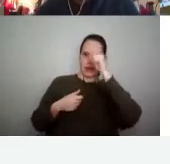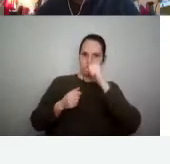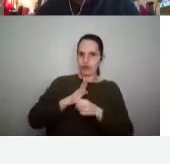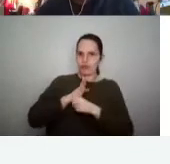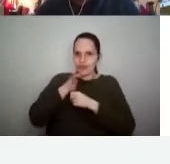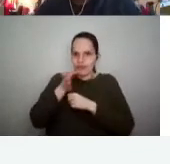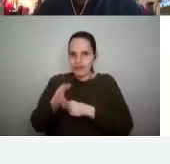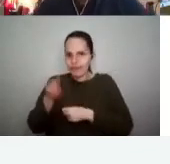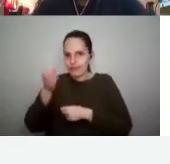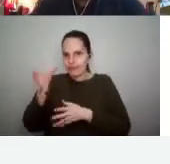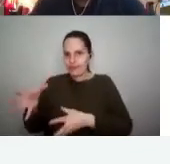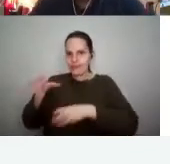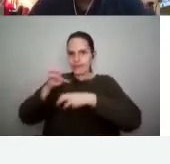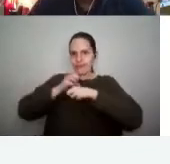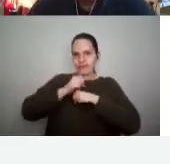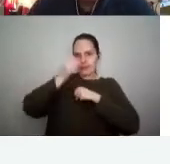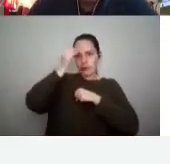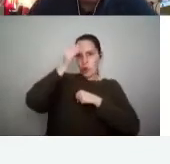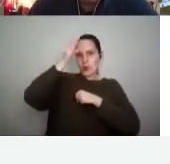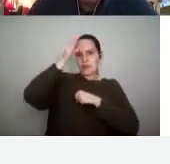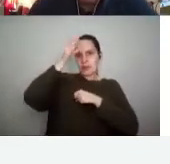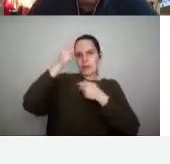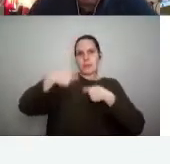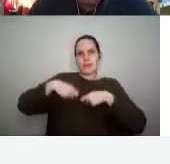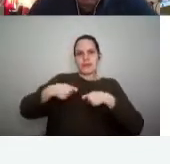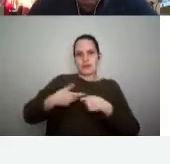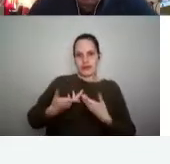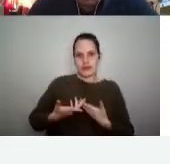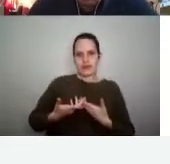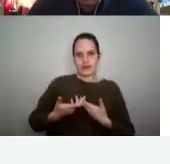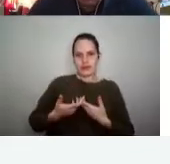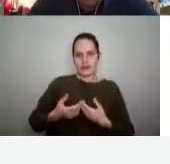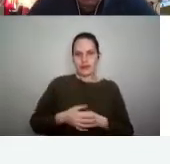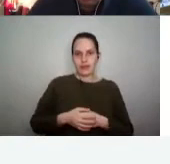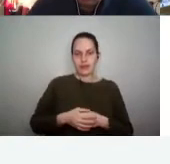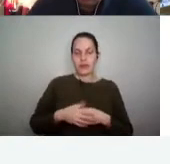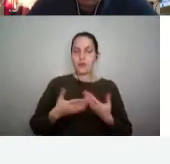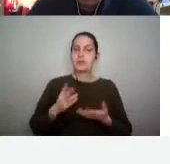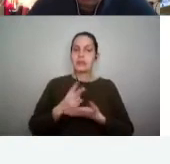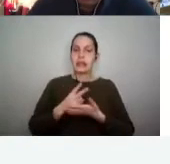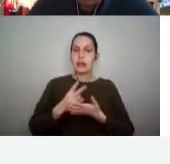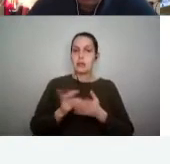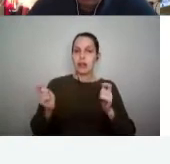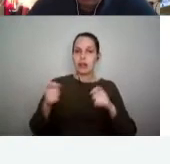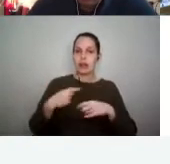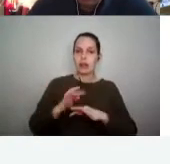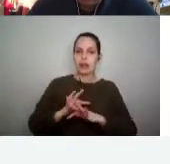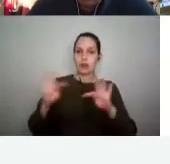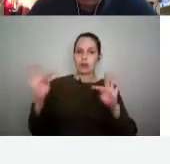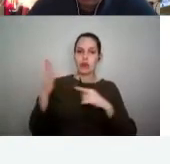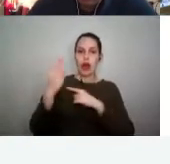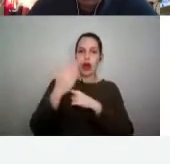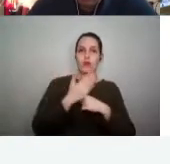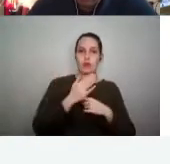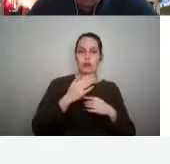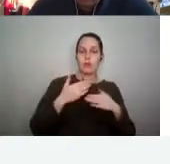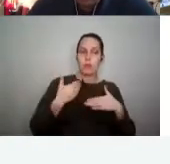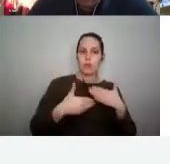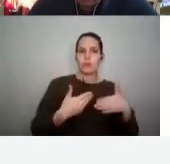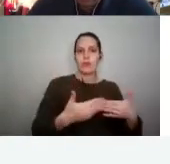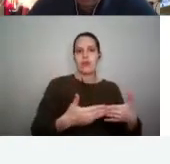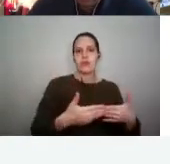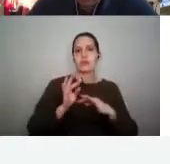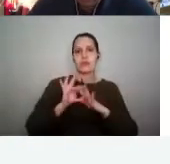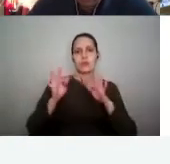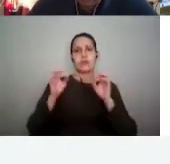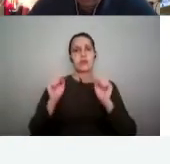é aprendizagem. E sempre que a tecnologia auxilia esse processo, e a tecnologia pode ser a tecnologia mais simples, eu